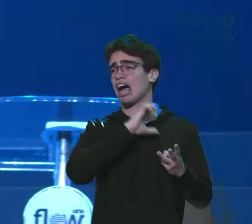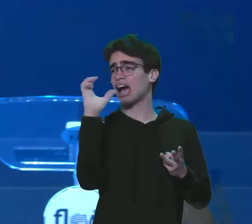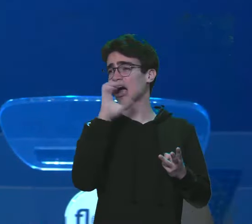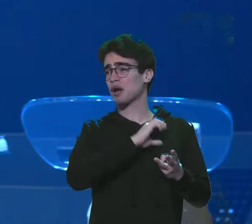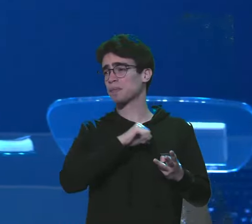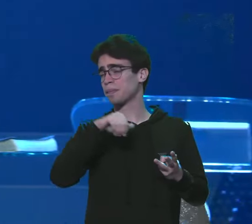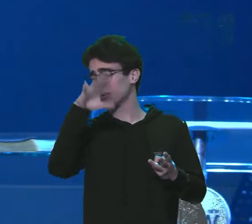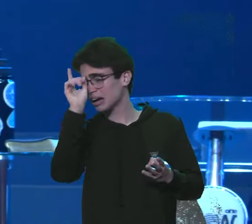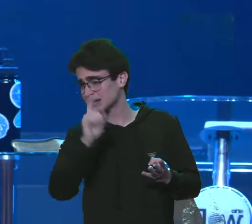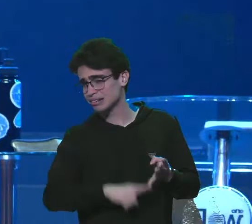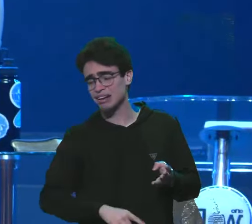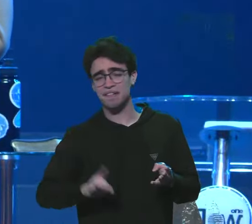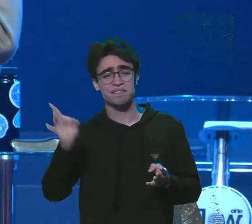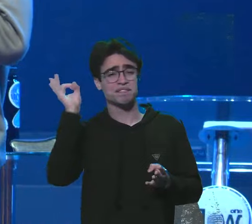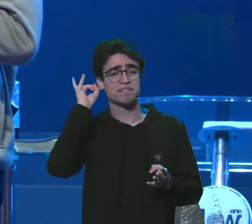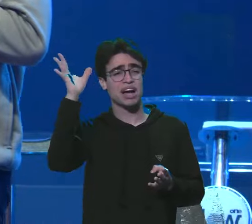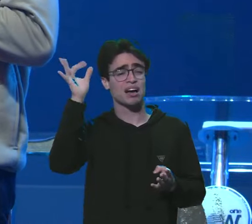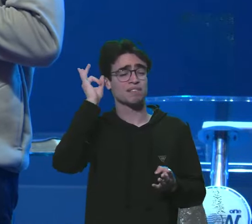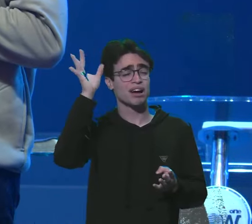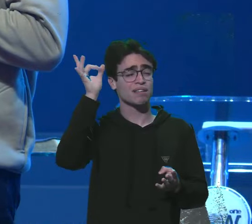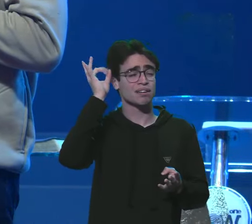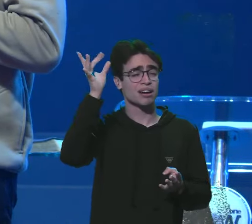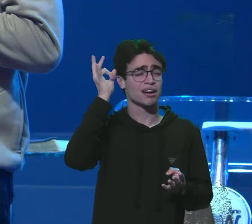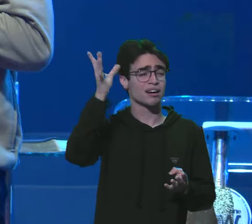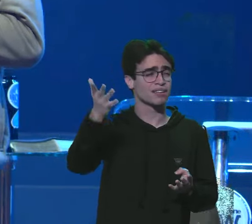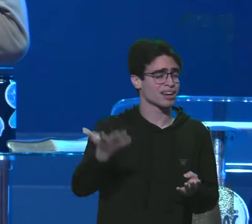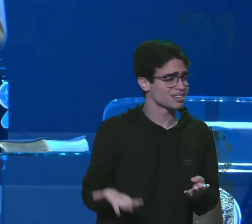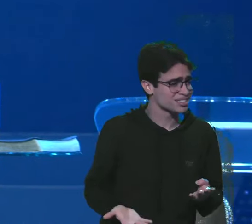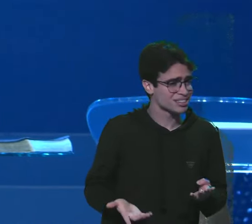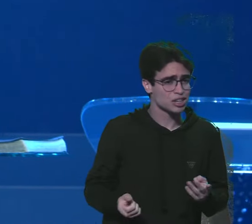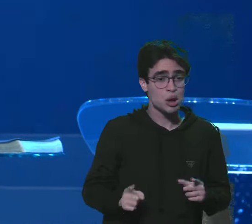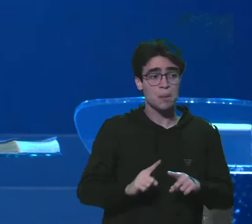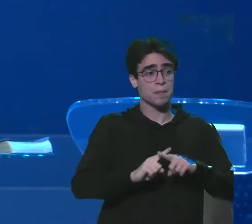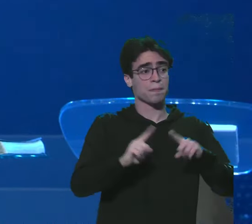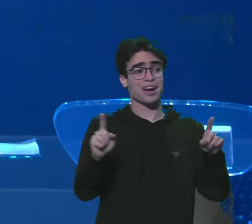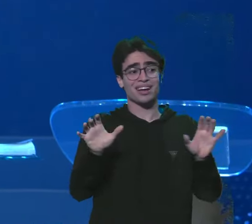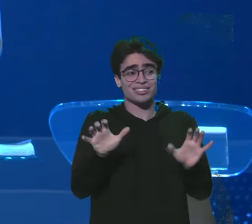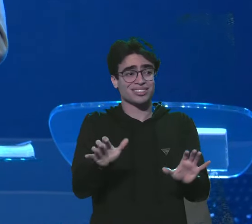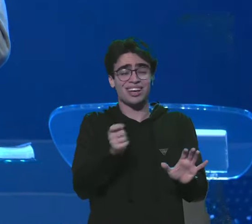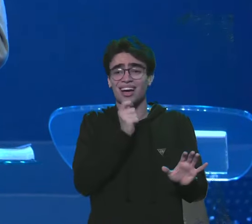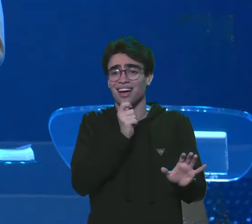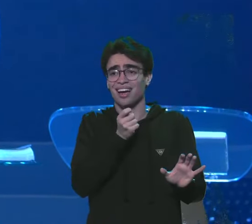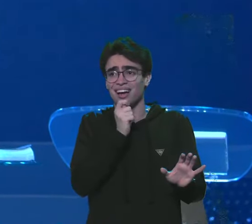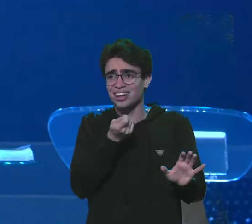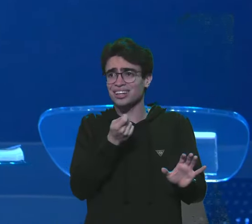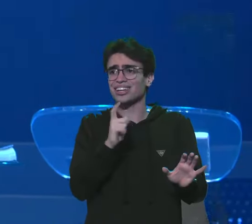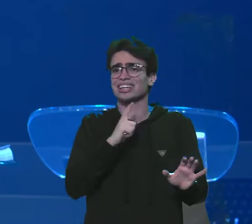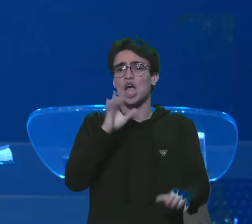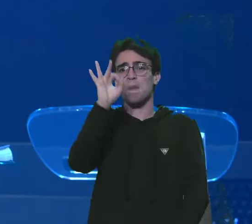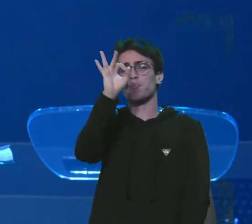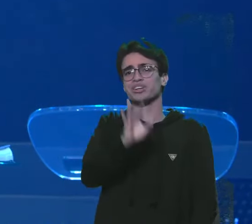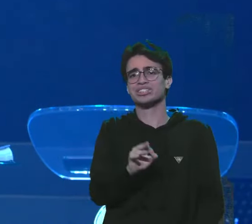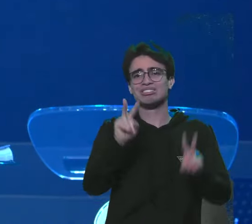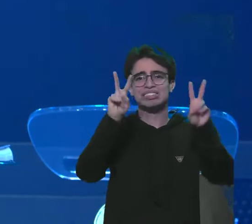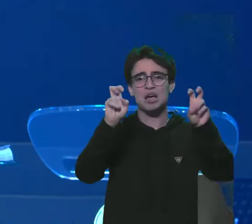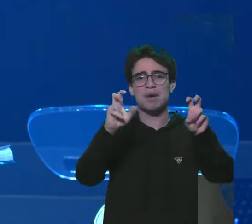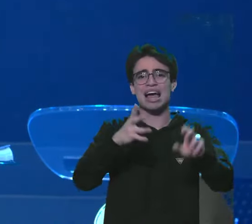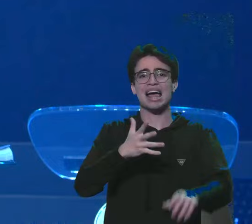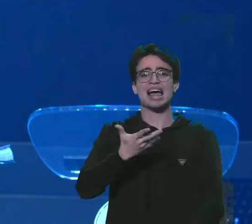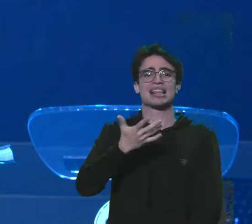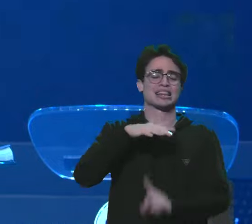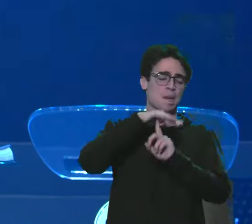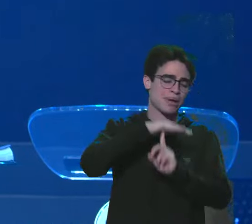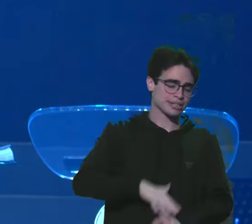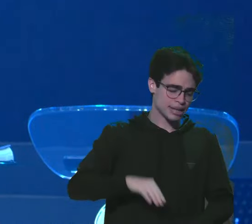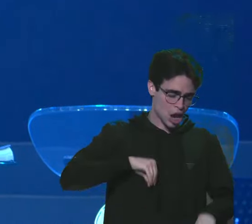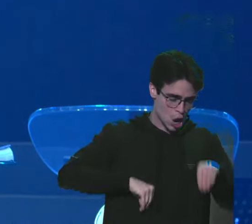tem facilidade? E mesmo assim, as estatísticas de depressão, de